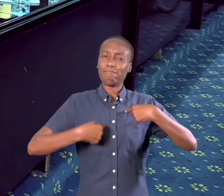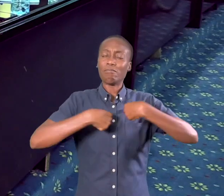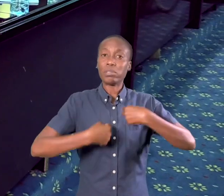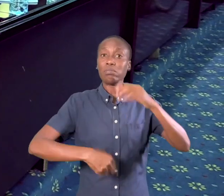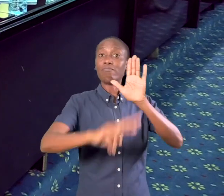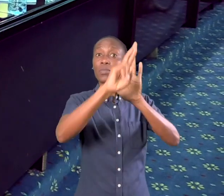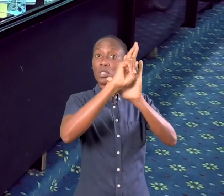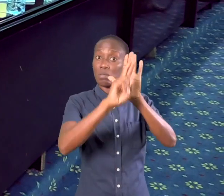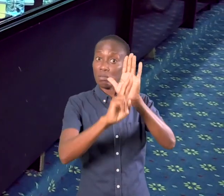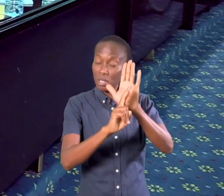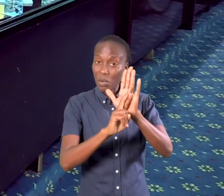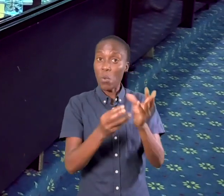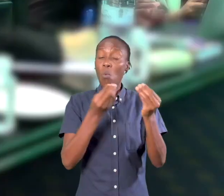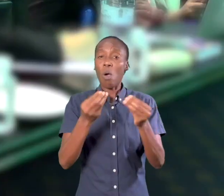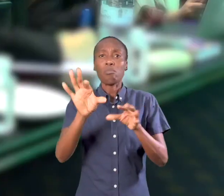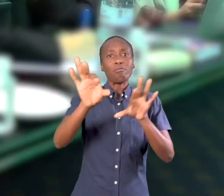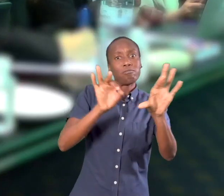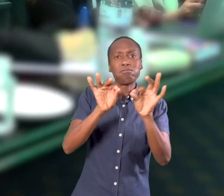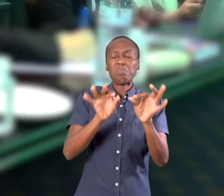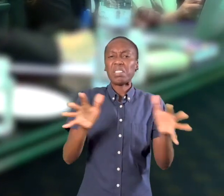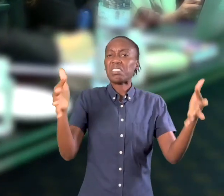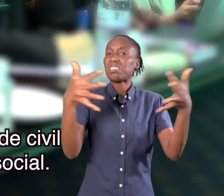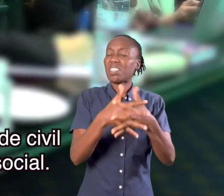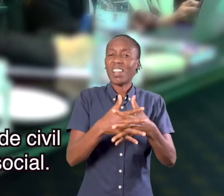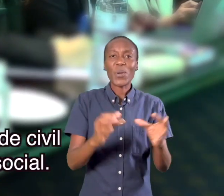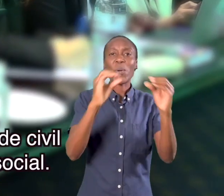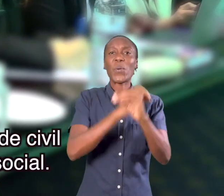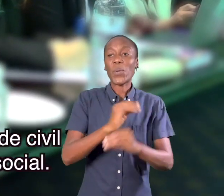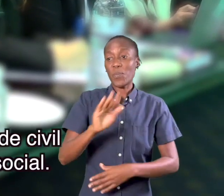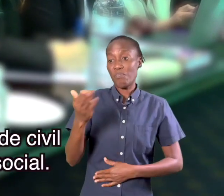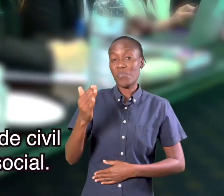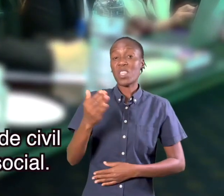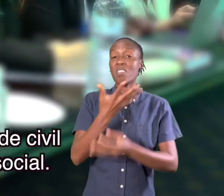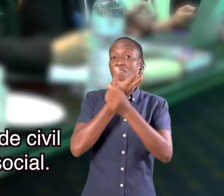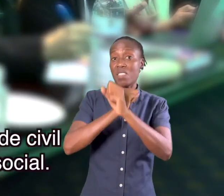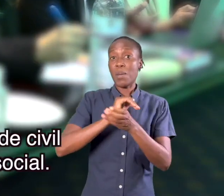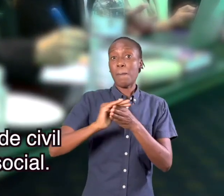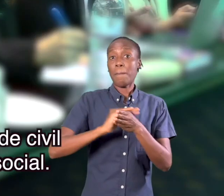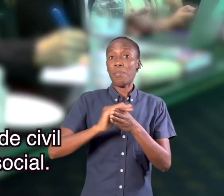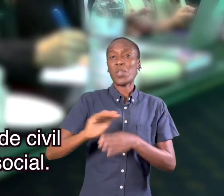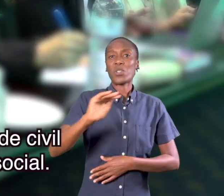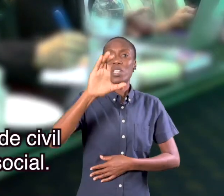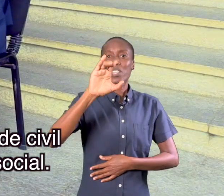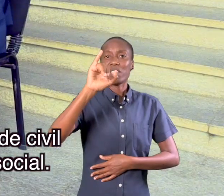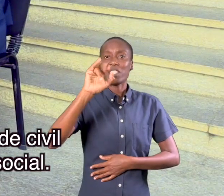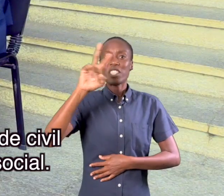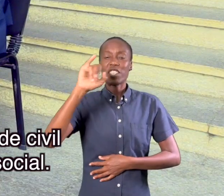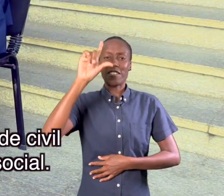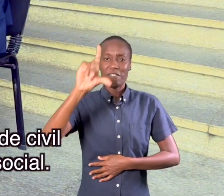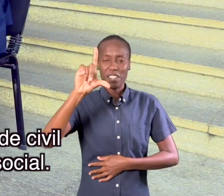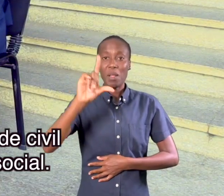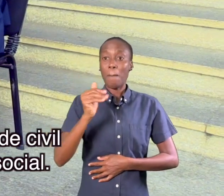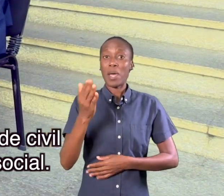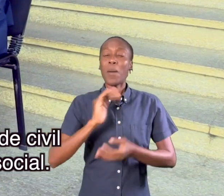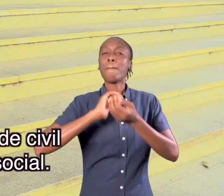vulneráveis, os critérios de elegibilidade não são tão claros, defende a plataforma da sociedade civil moçambicana para